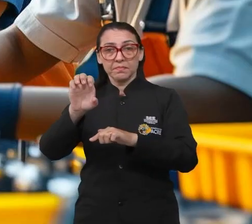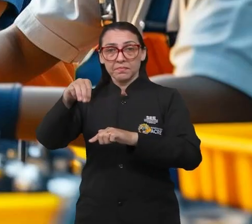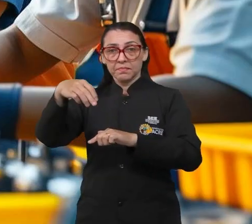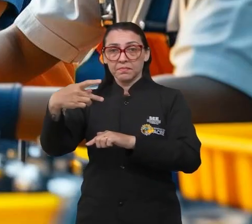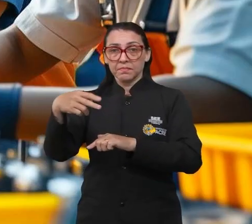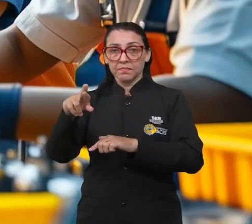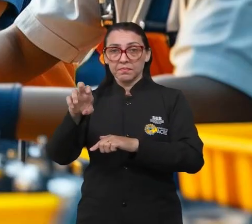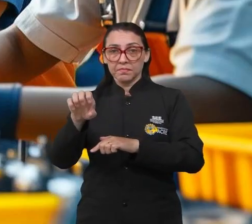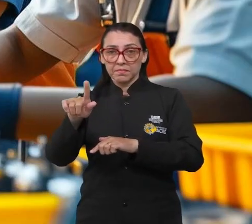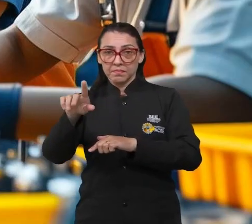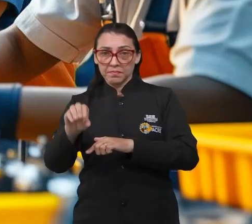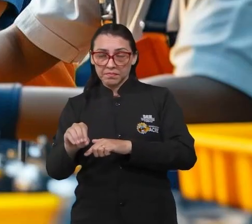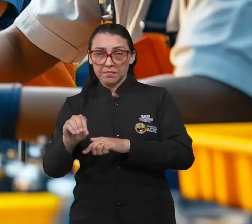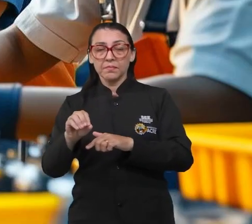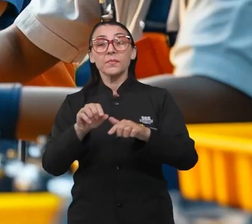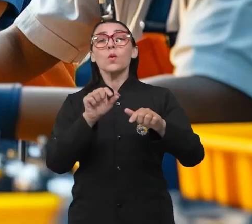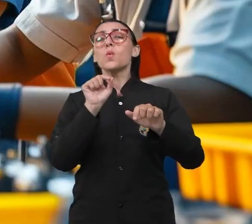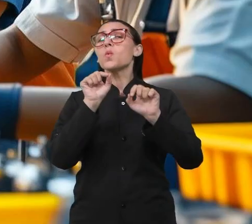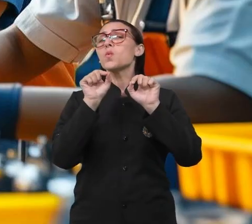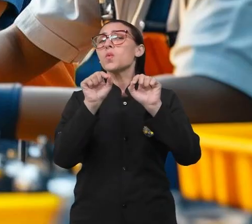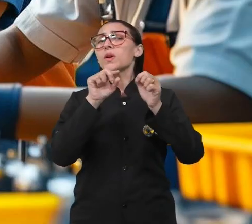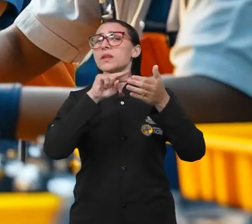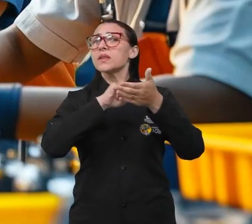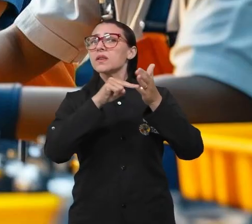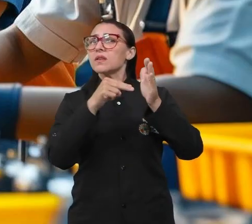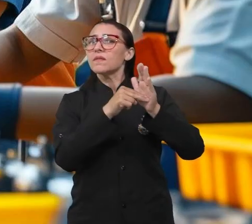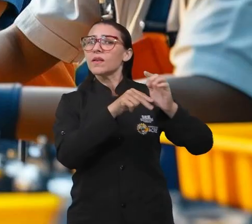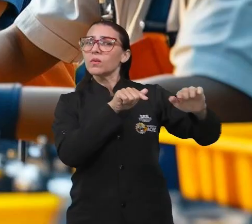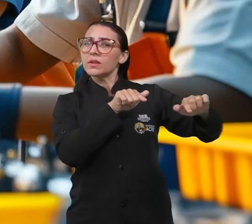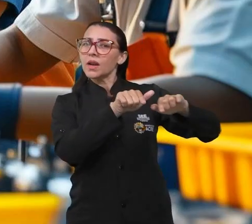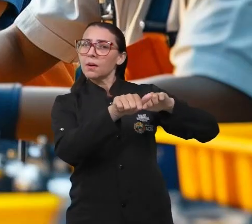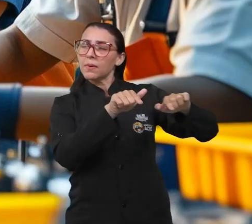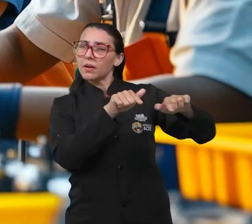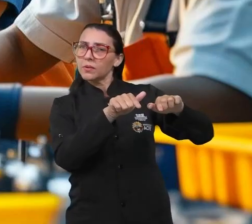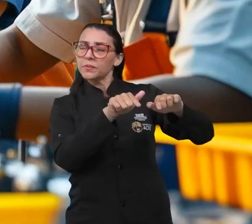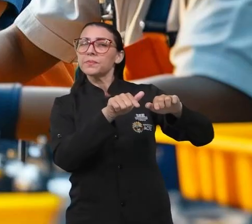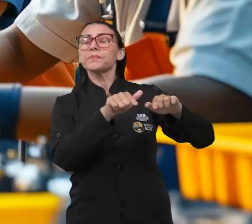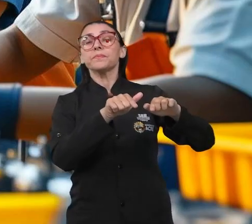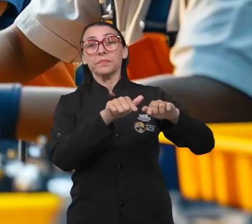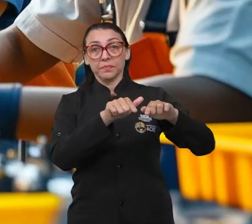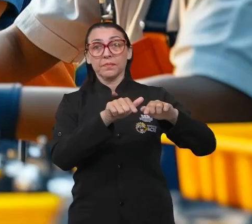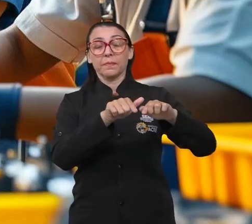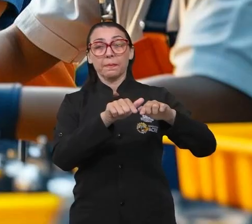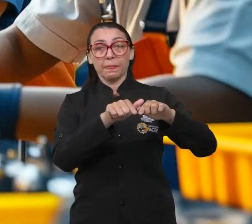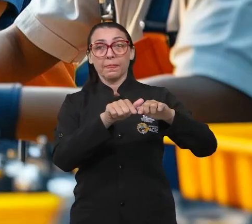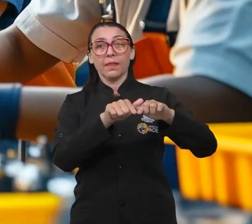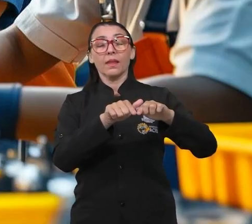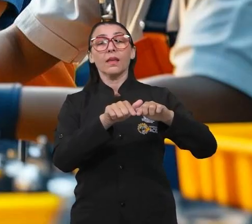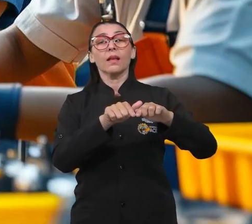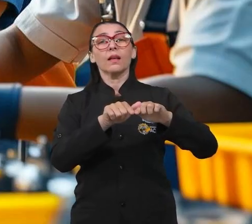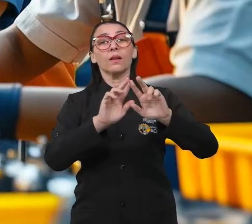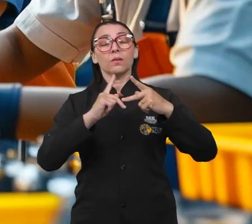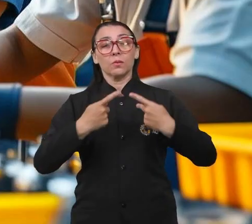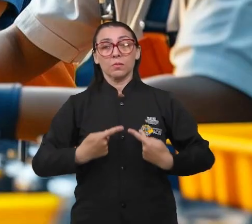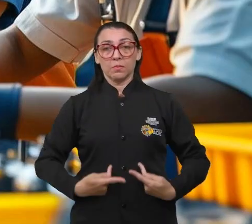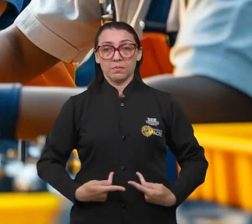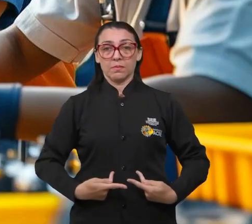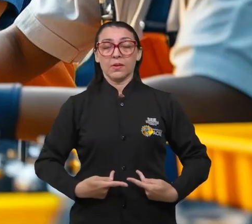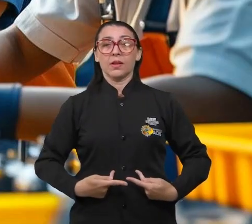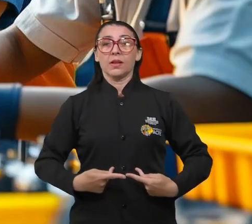diferenciados, ok? Então, pessoal, o que é o trabalho? O trabalho é uma atividade humana